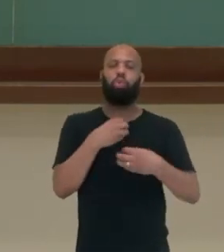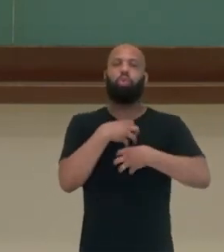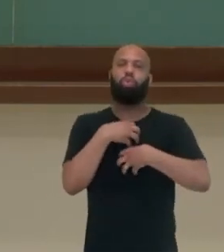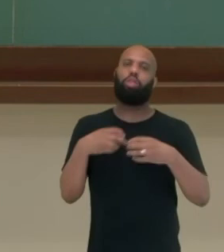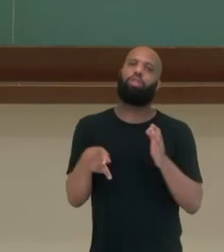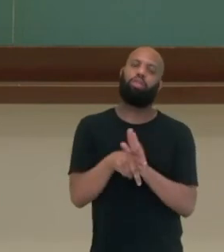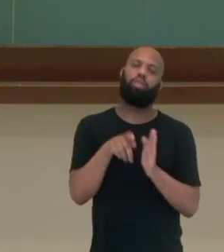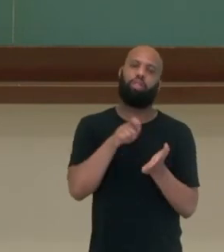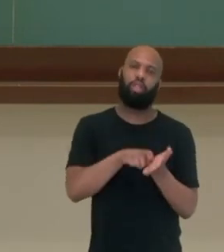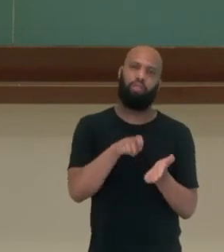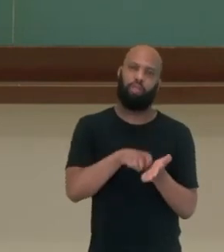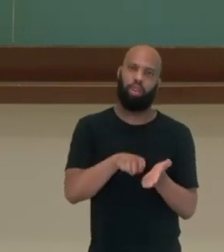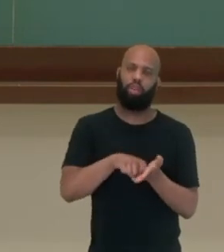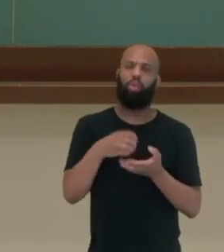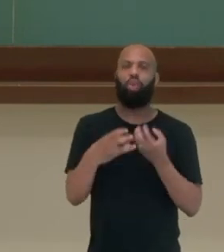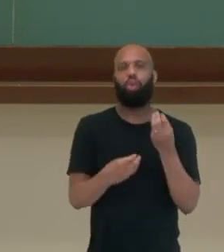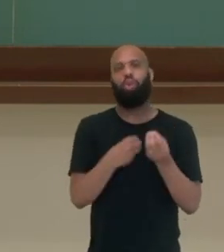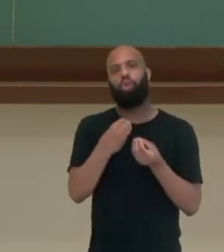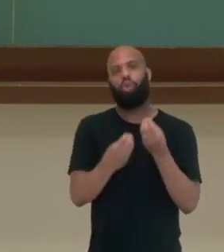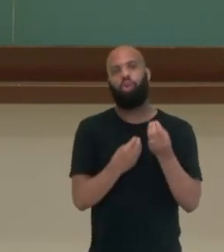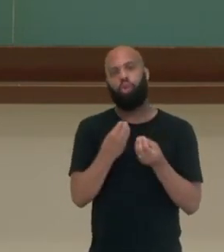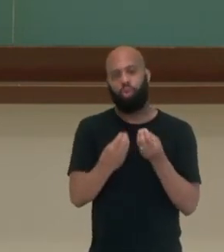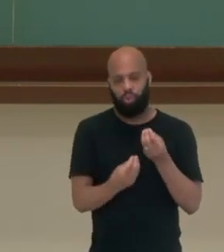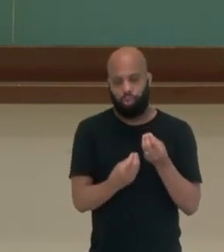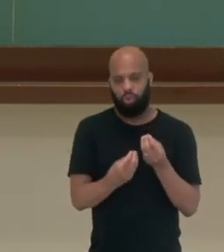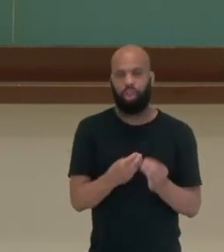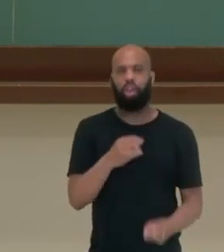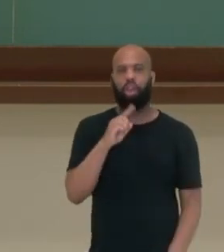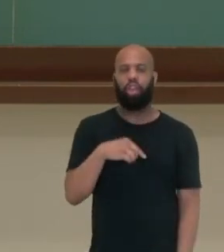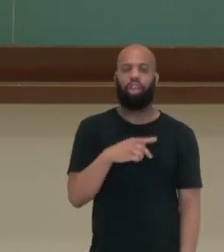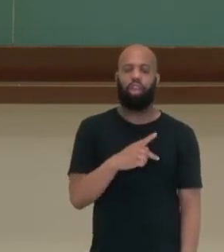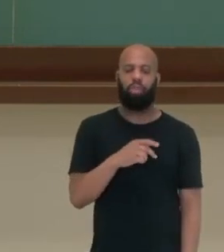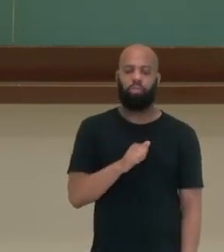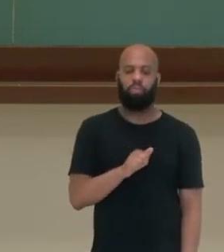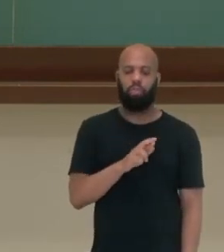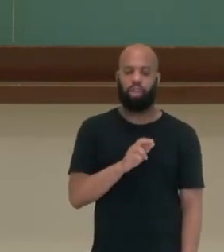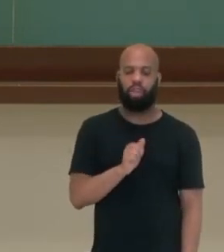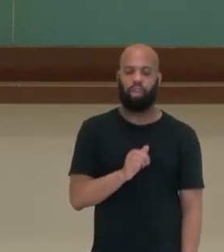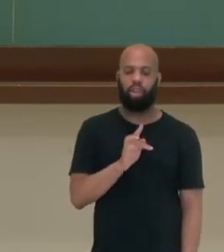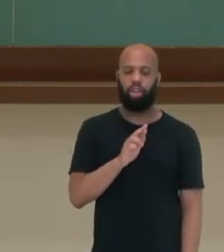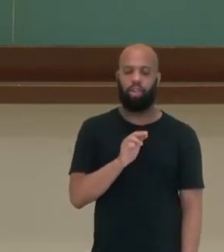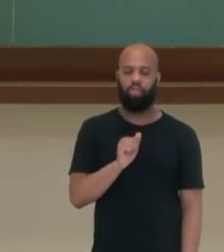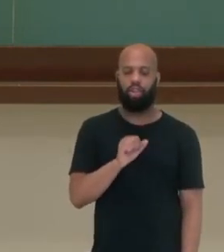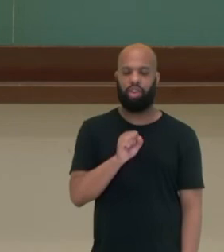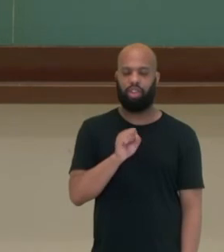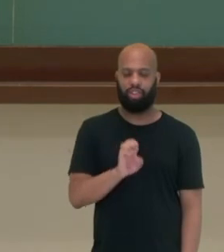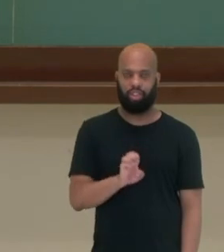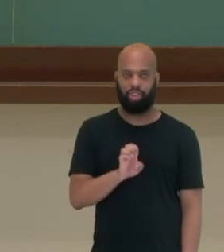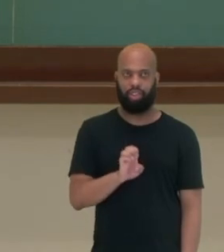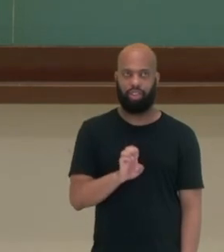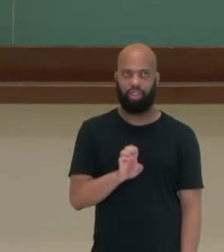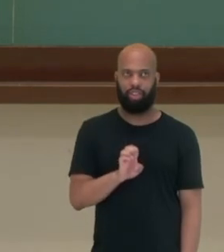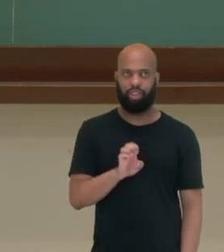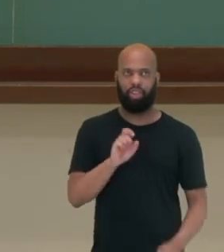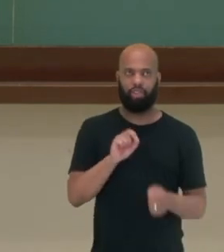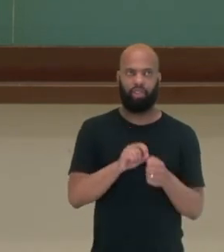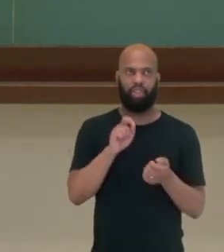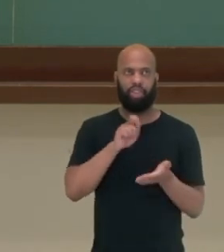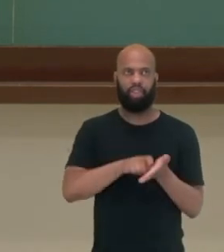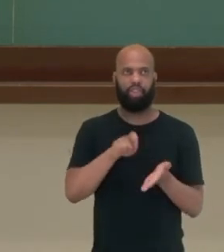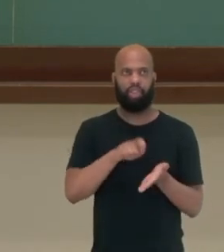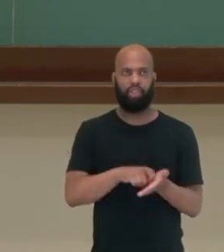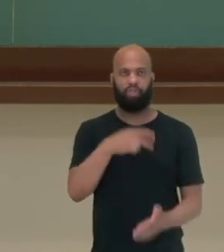Qual é essa forma de escrever? É a paráfrase. Então, você escreve do seu